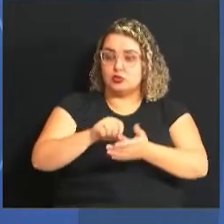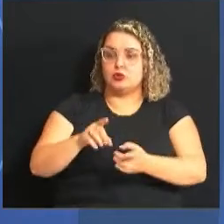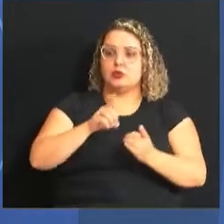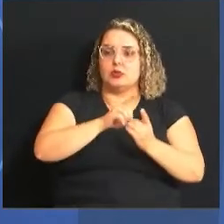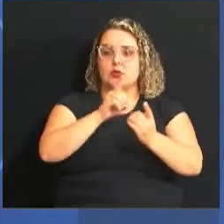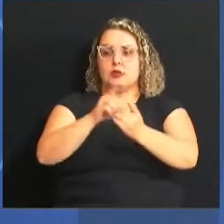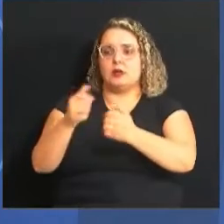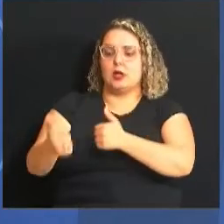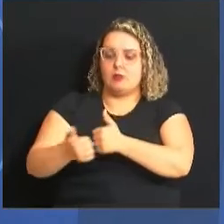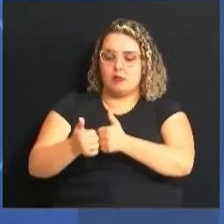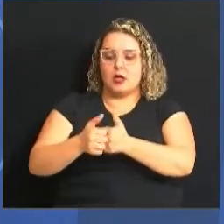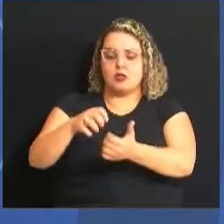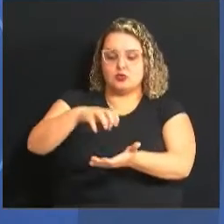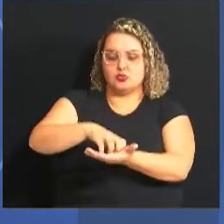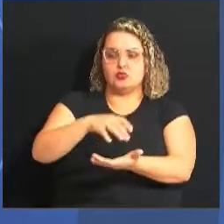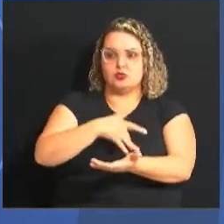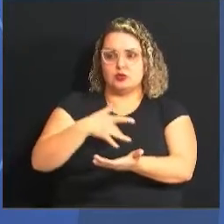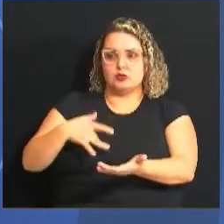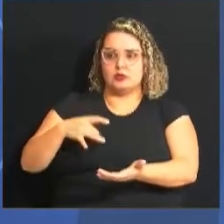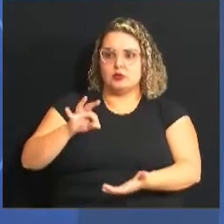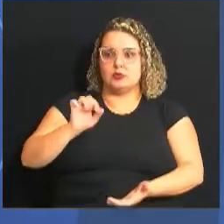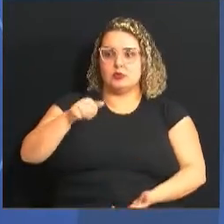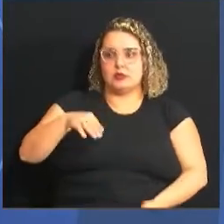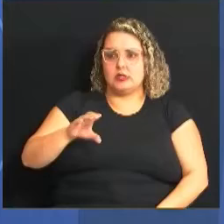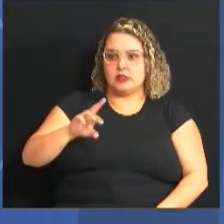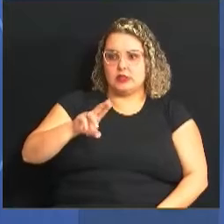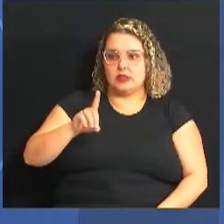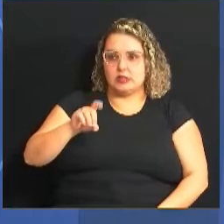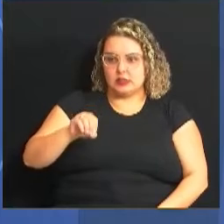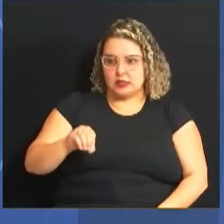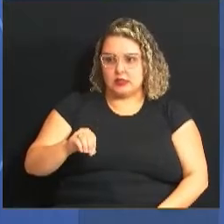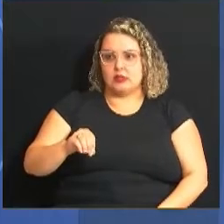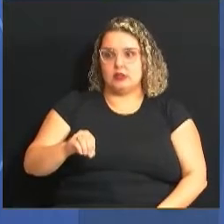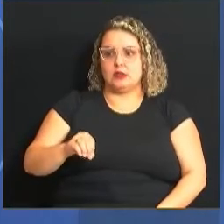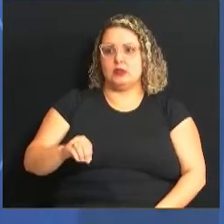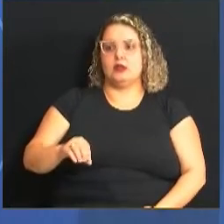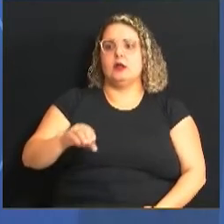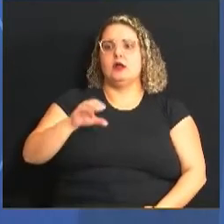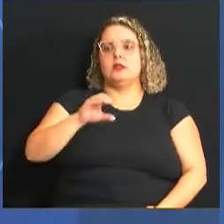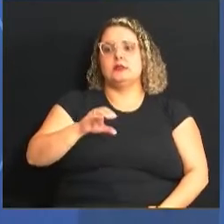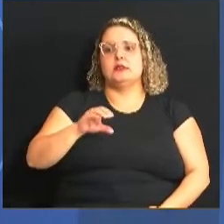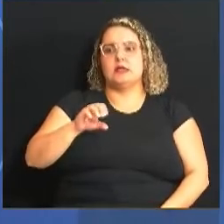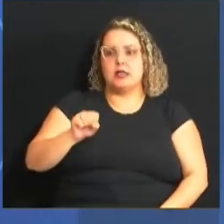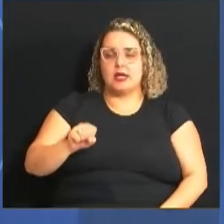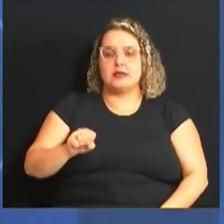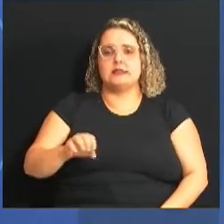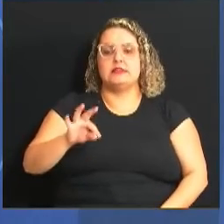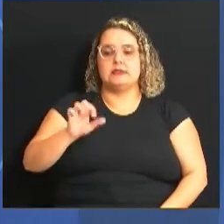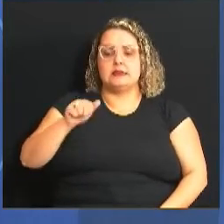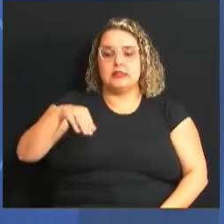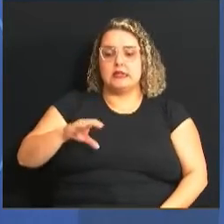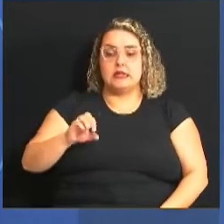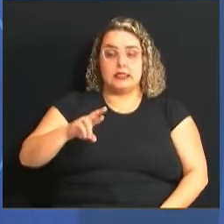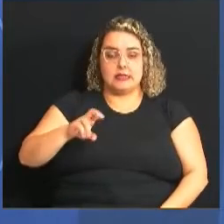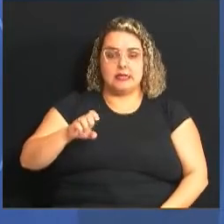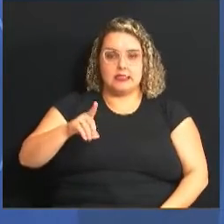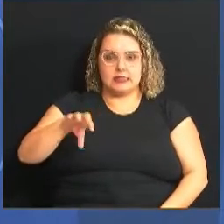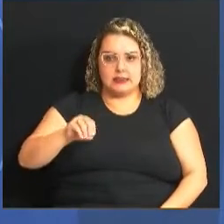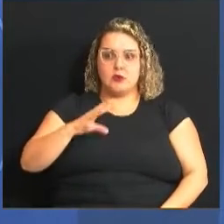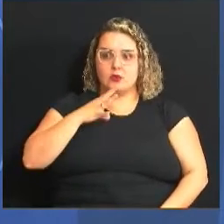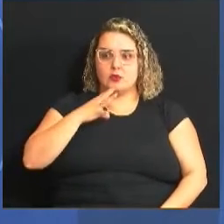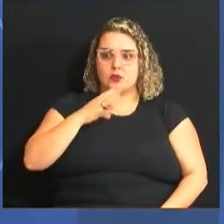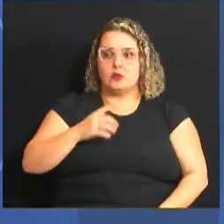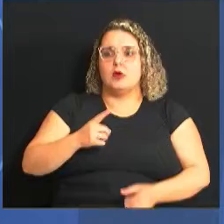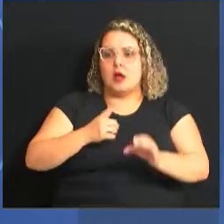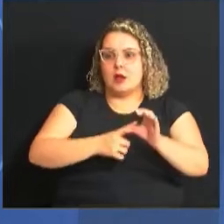perto dali do Centro de Saúde Tancredo Neves, conhecido como CS Tancredão. Serão o CS Capivari, Santos